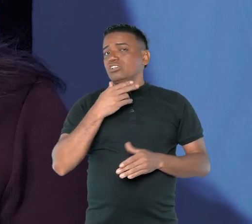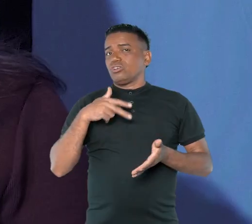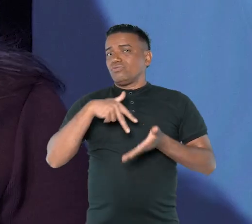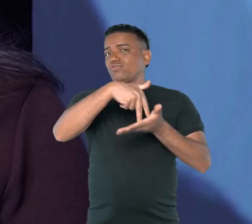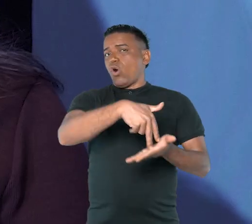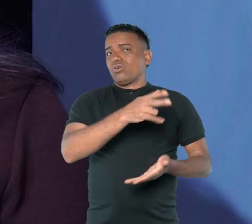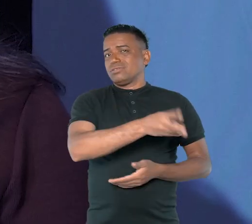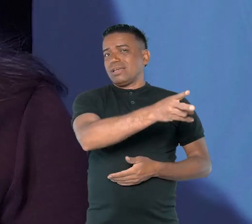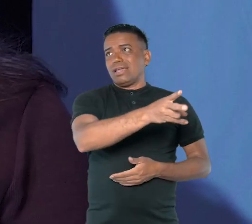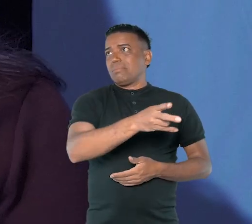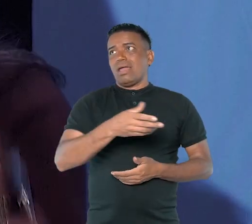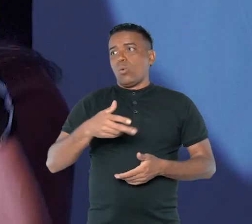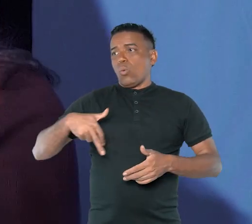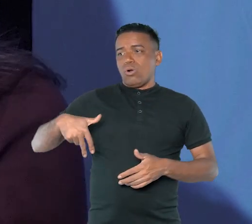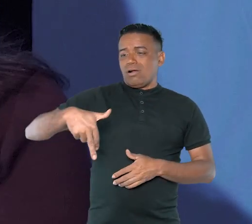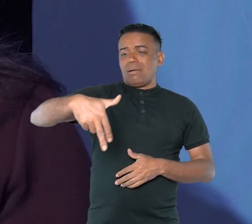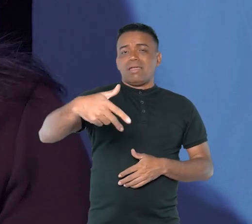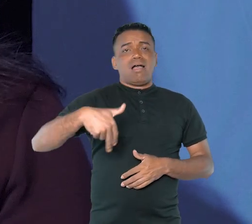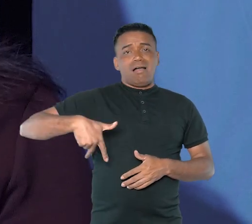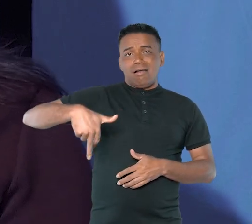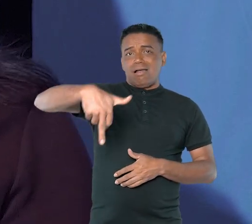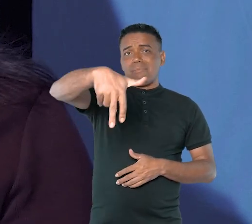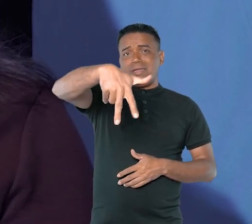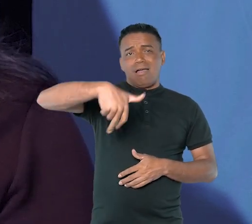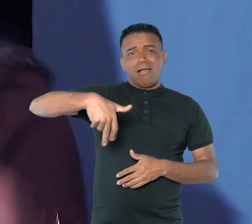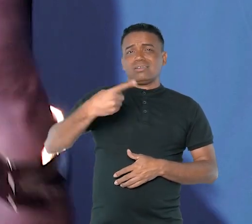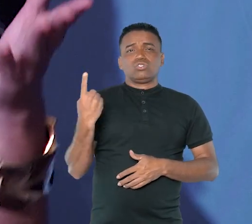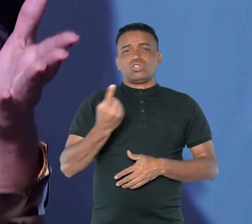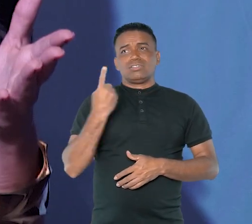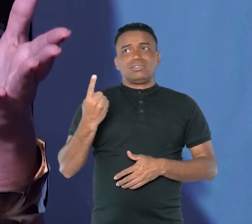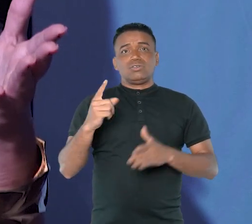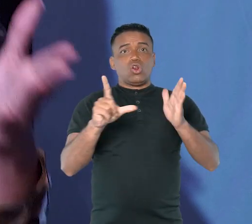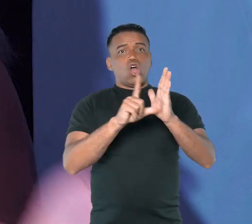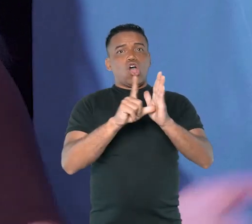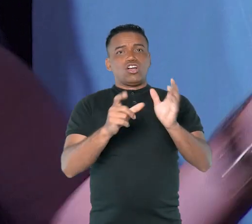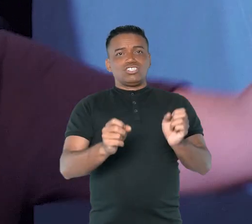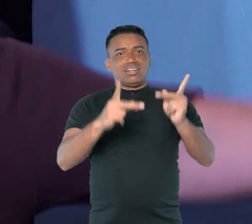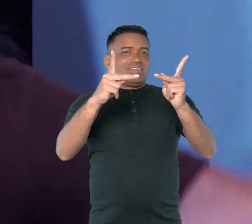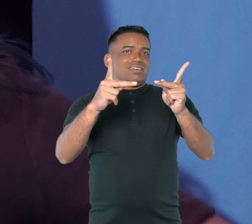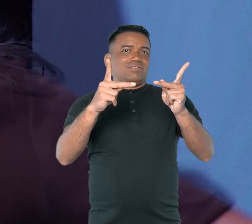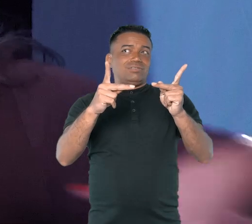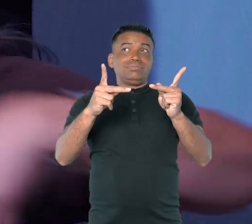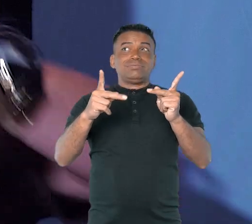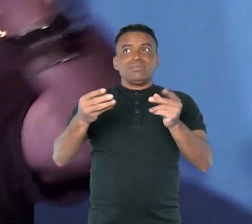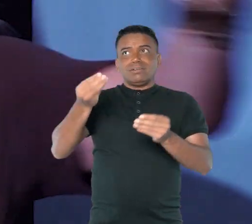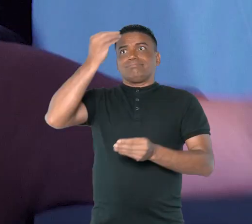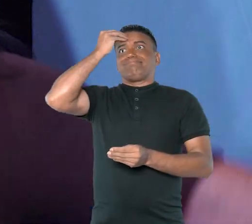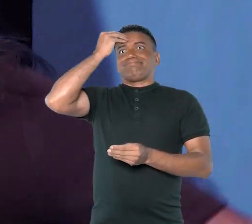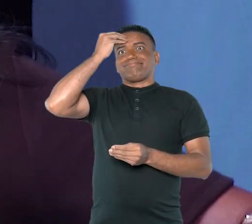solitário por uma livraria que vai ficar gravado na sua memória, que você não sabia que estava ali, talvez não seja a maior, nem a